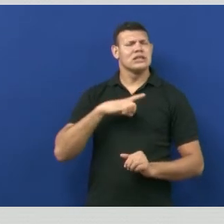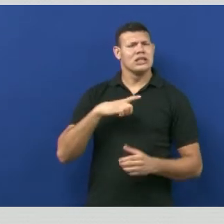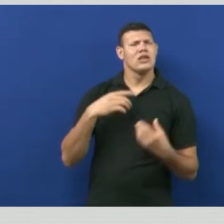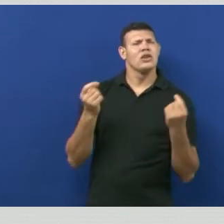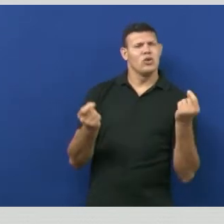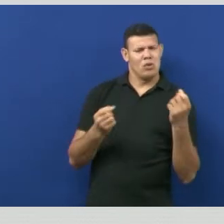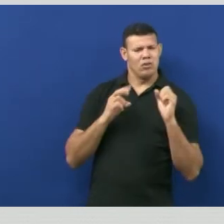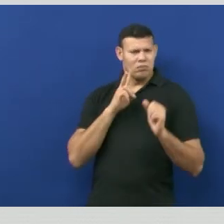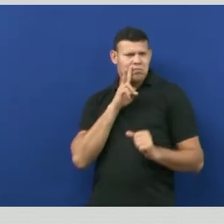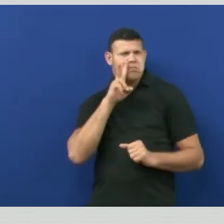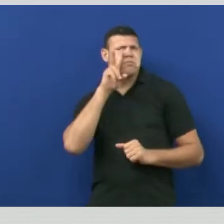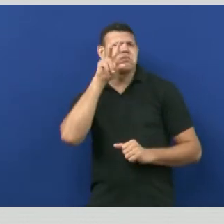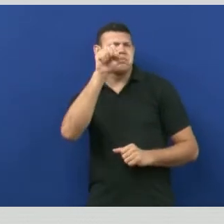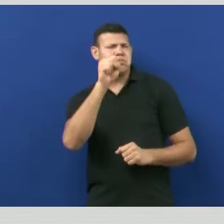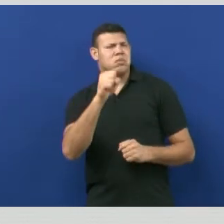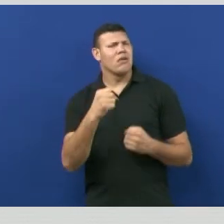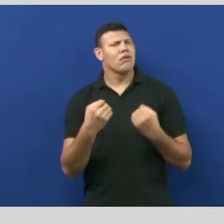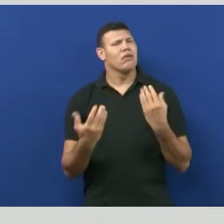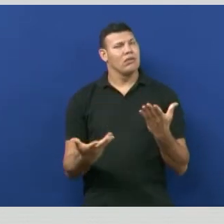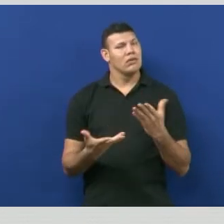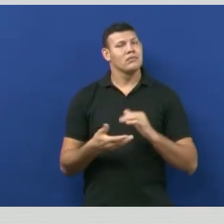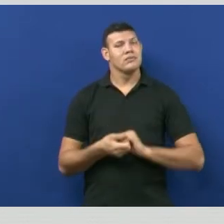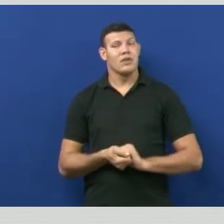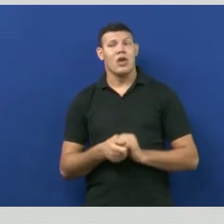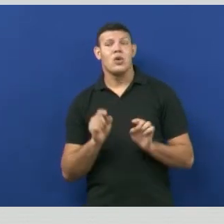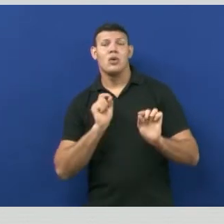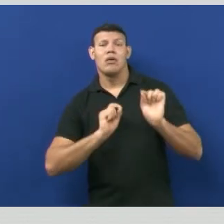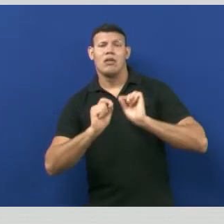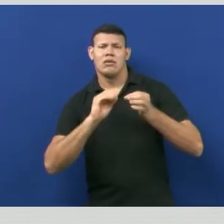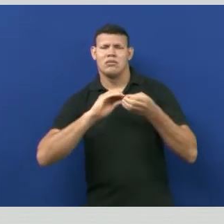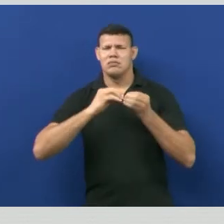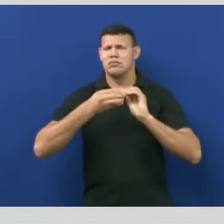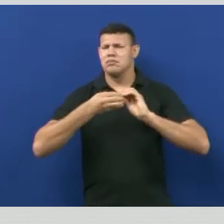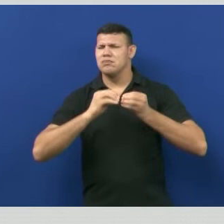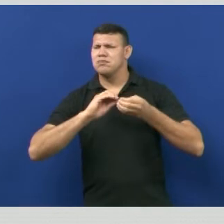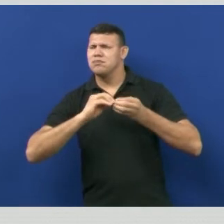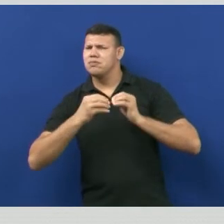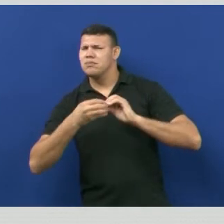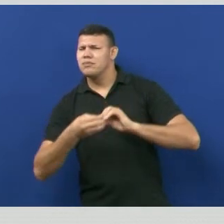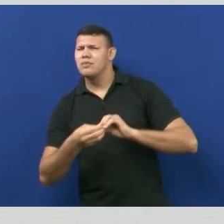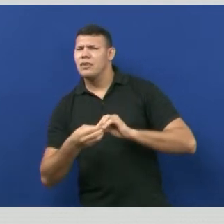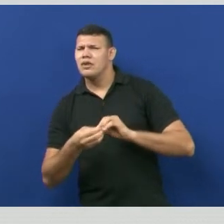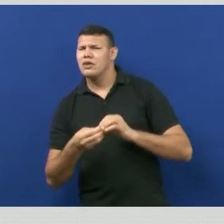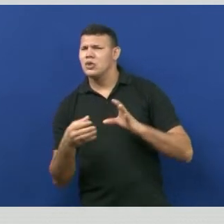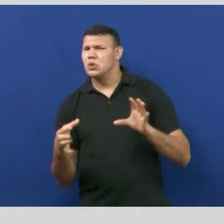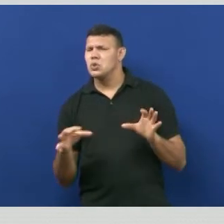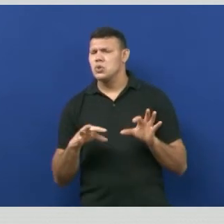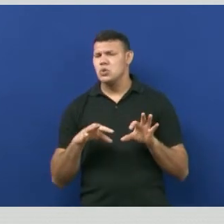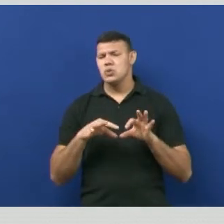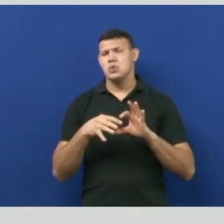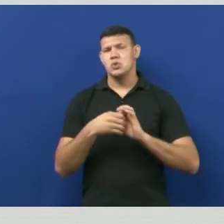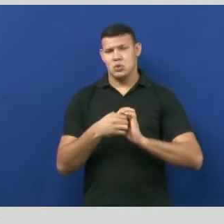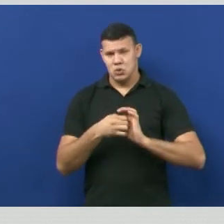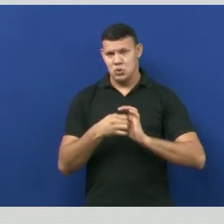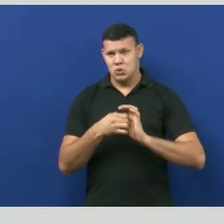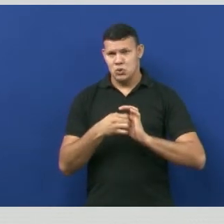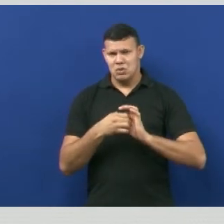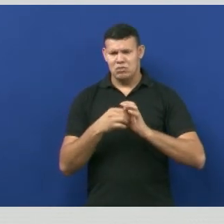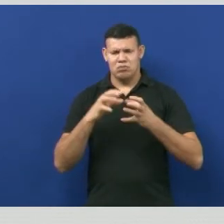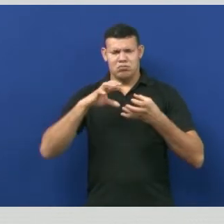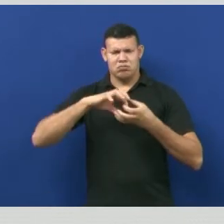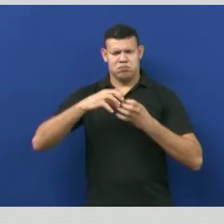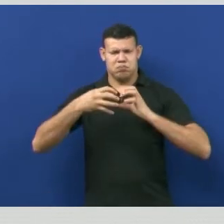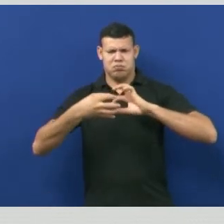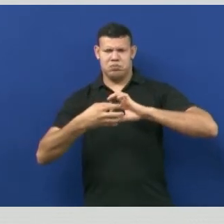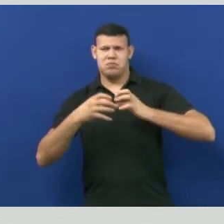ácido clorídrico mais uma molécula de hidróxido de alumínio vai formar uma